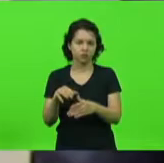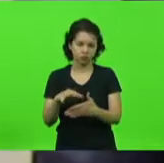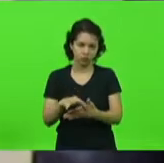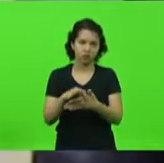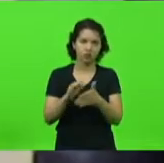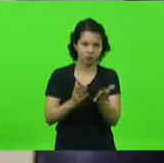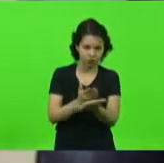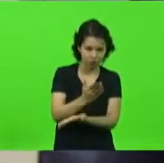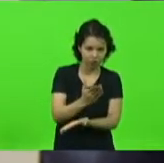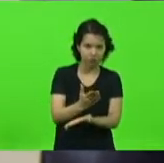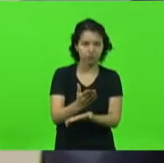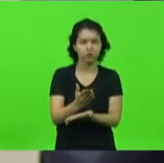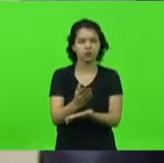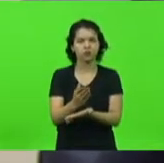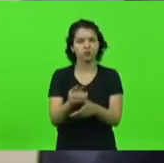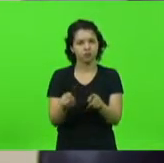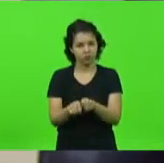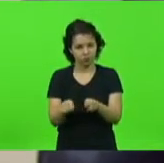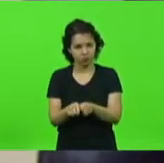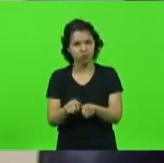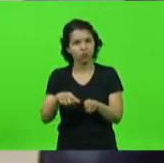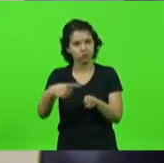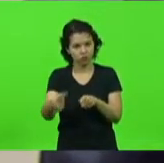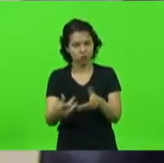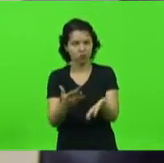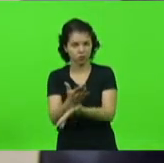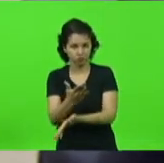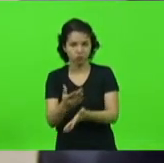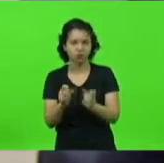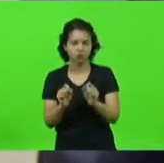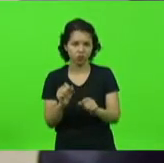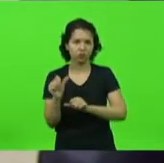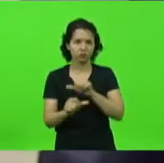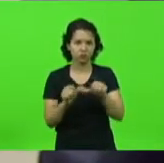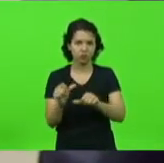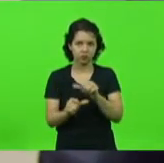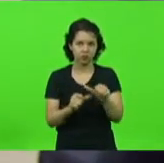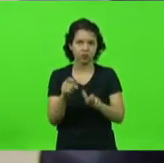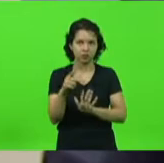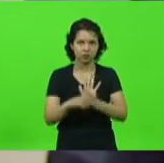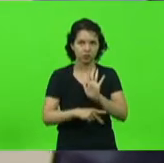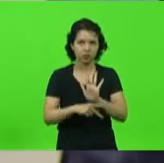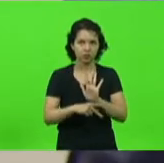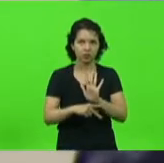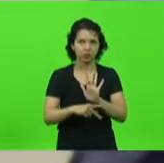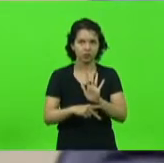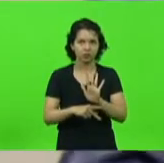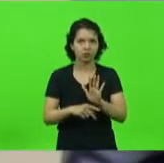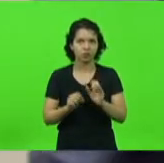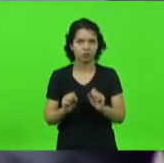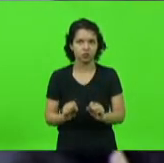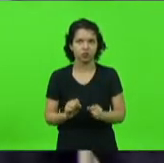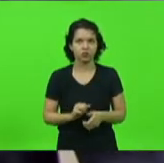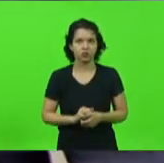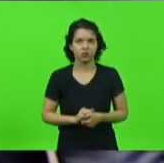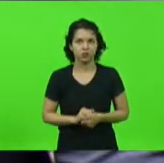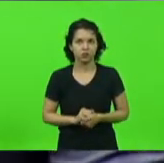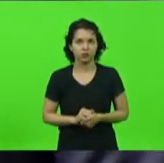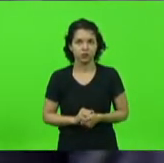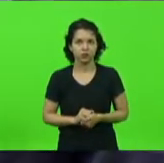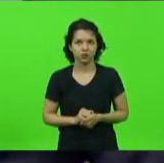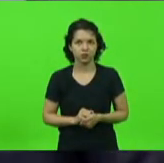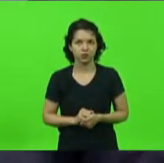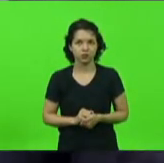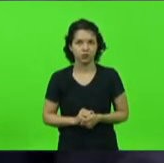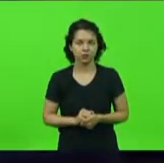for votado o recurso for aprovado, pode fazer modificações ao projeto de forma considerável. Não,